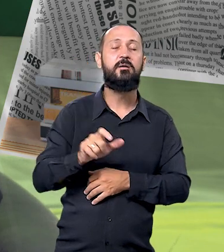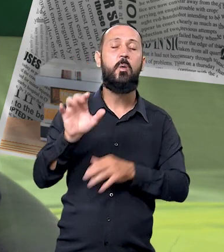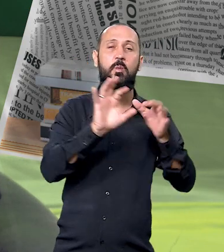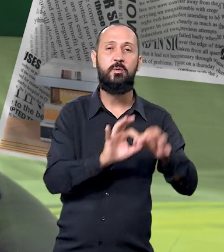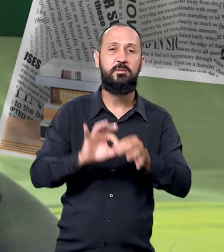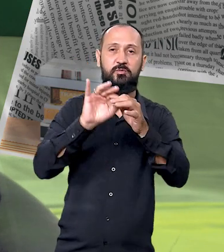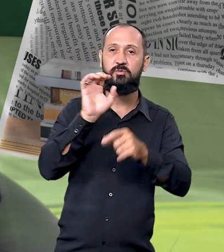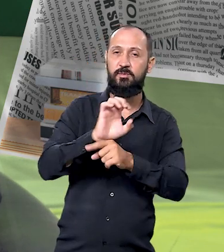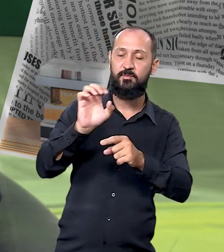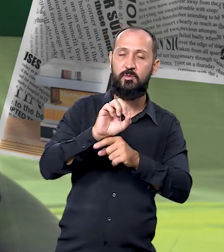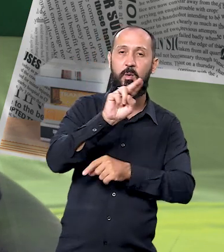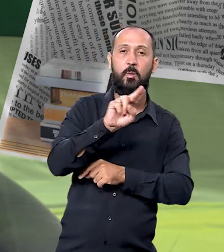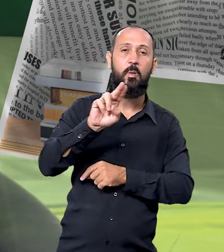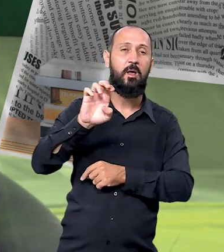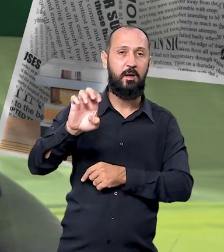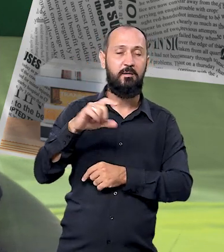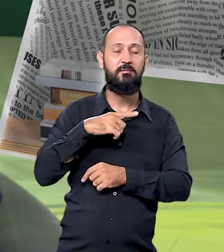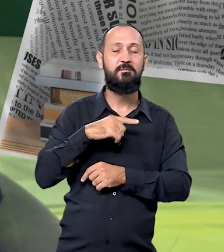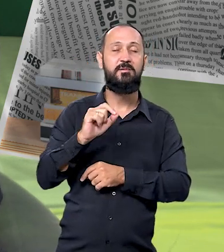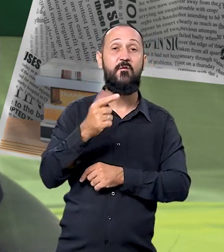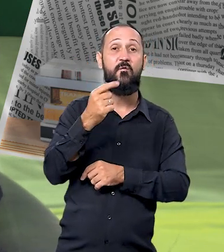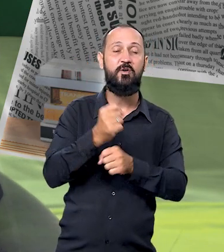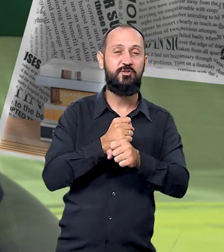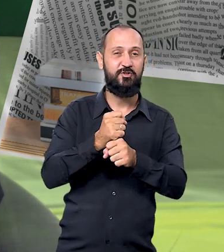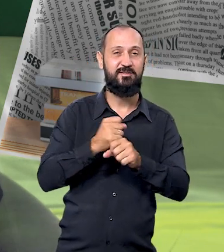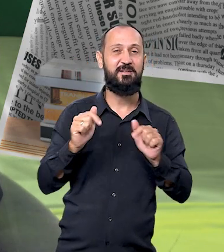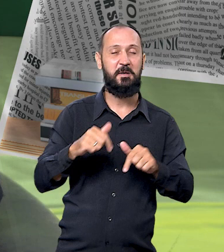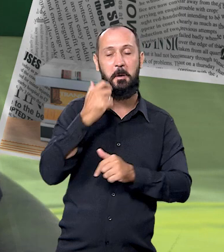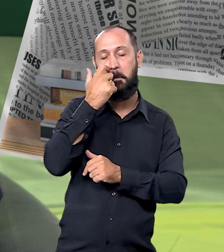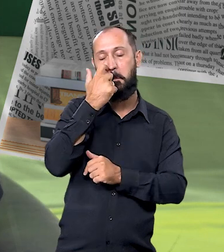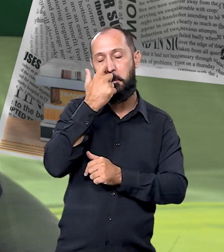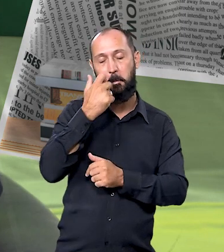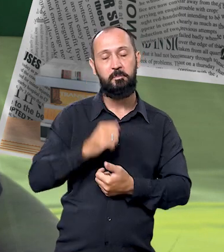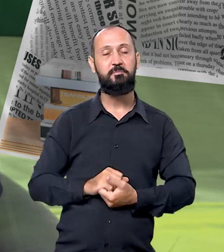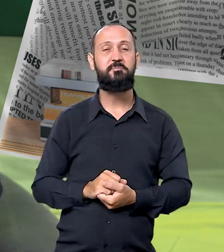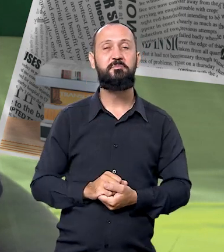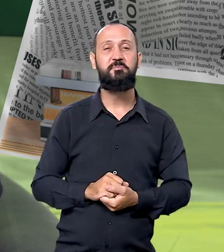mulheres da União Estadual do Mato Grosso do Sul, da UEE, que completa 20 anos esse ano, inclusive.